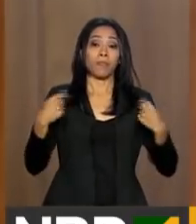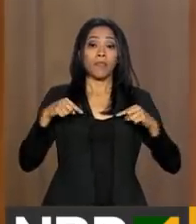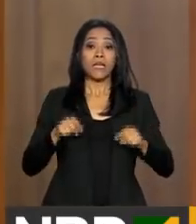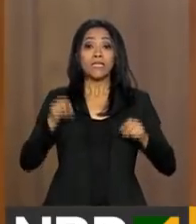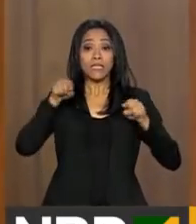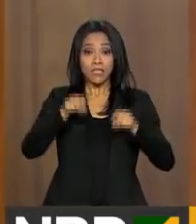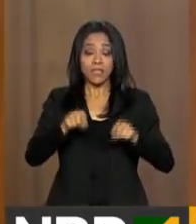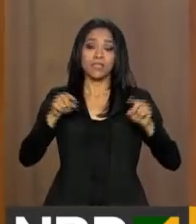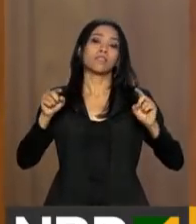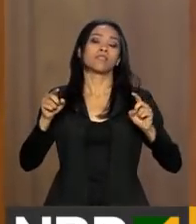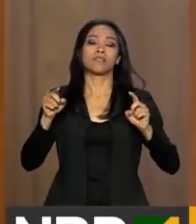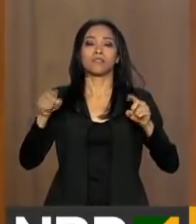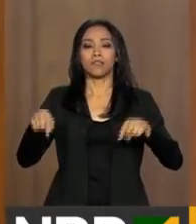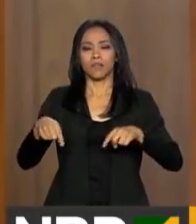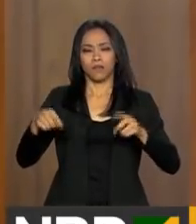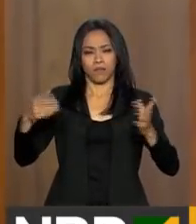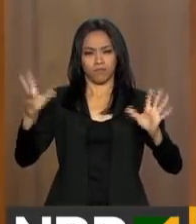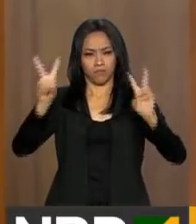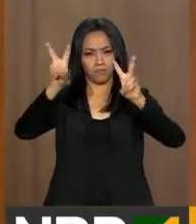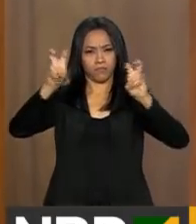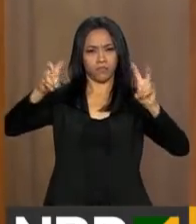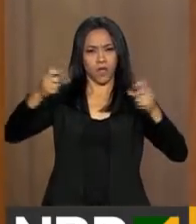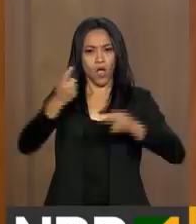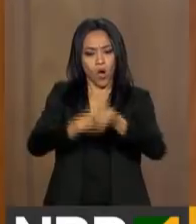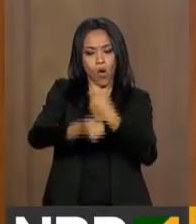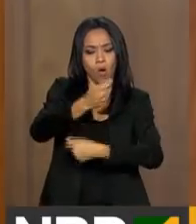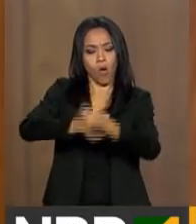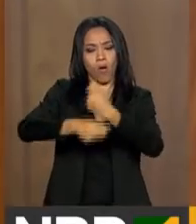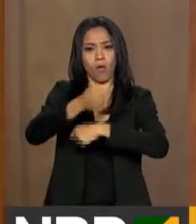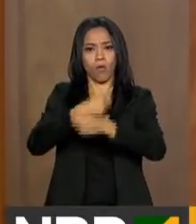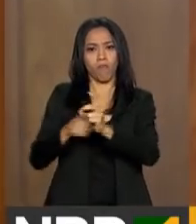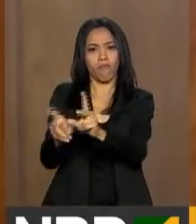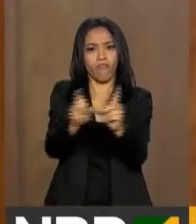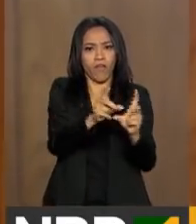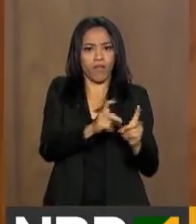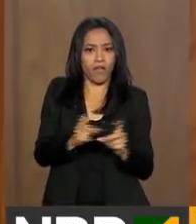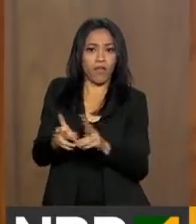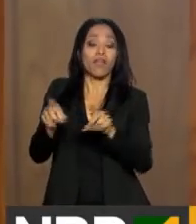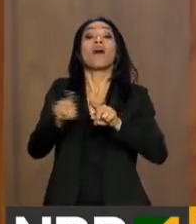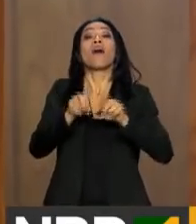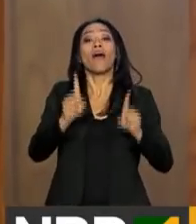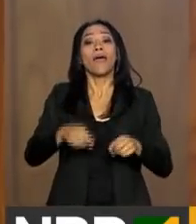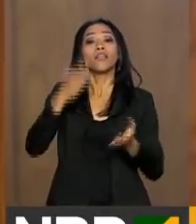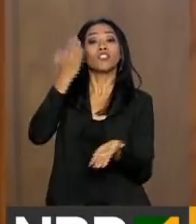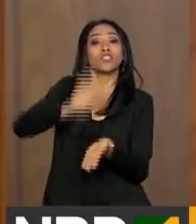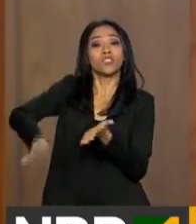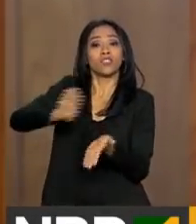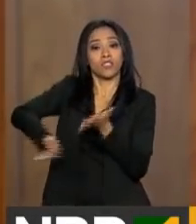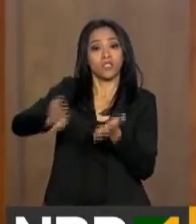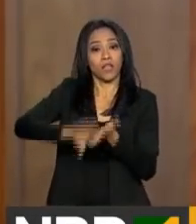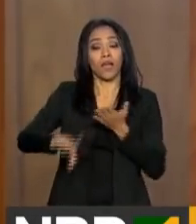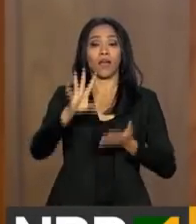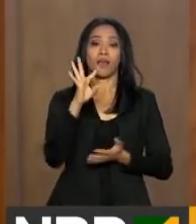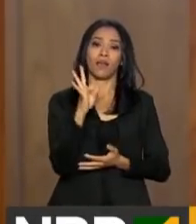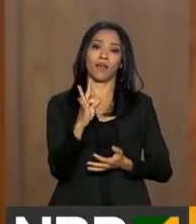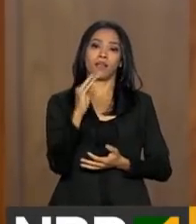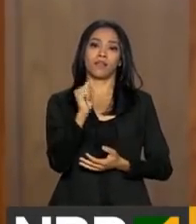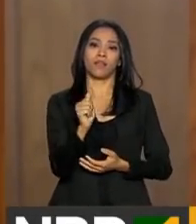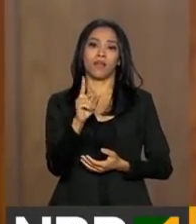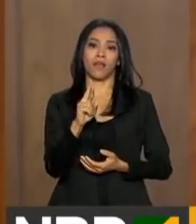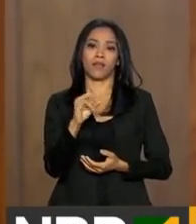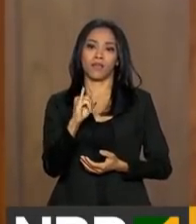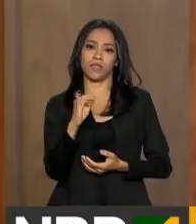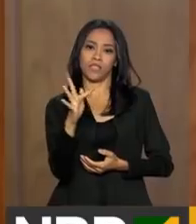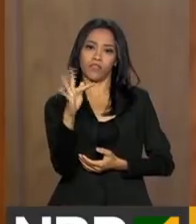comercial, a situação é de total liberalização tarifária entre o Brasil e o Chile.